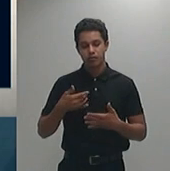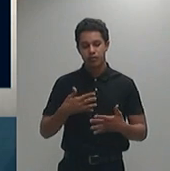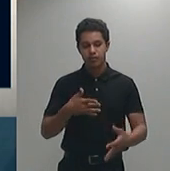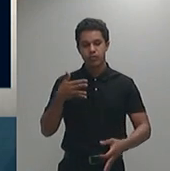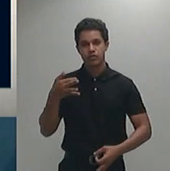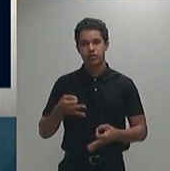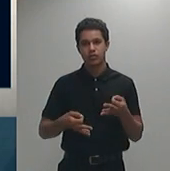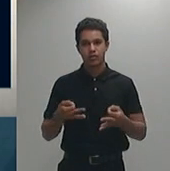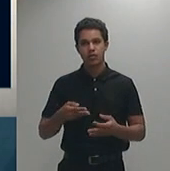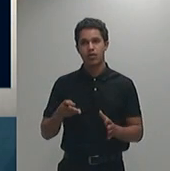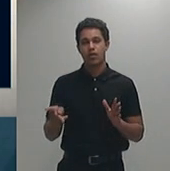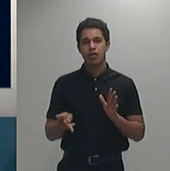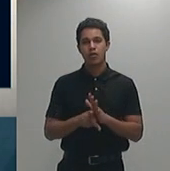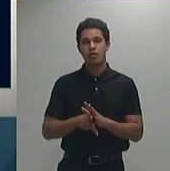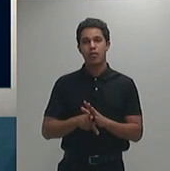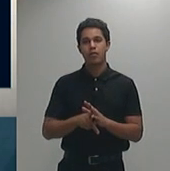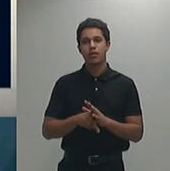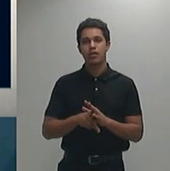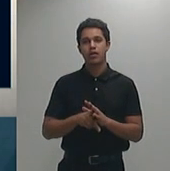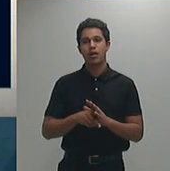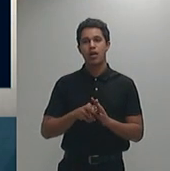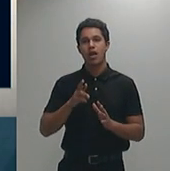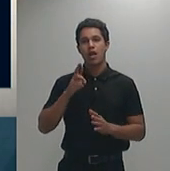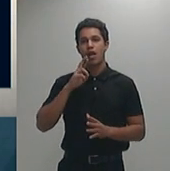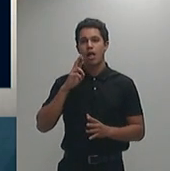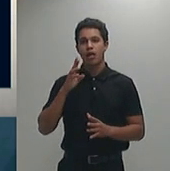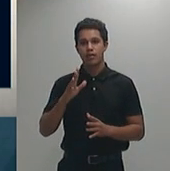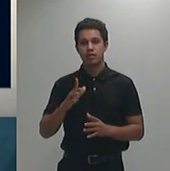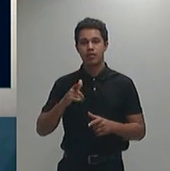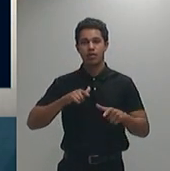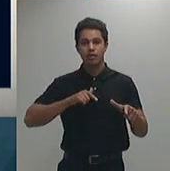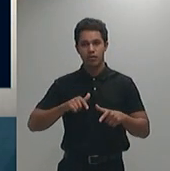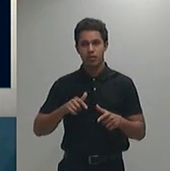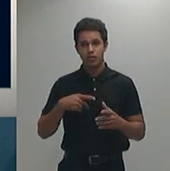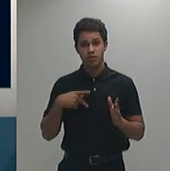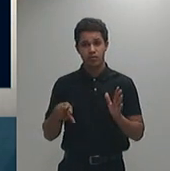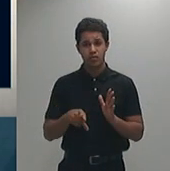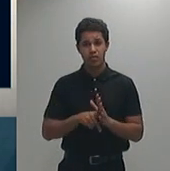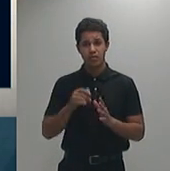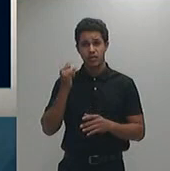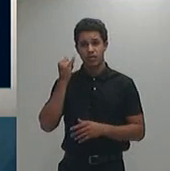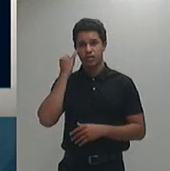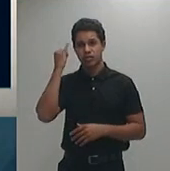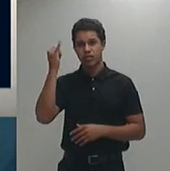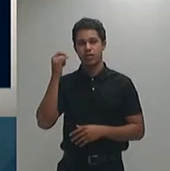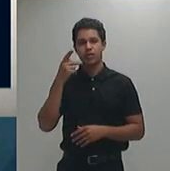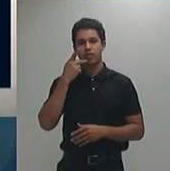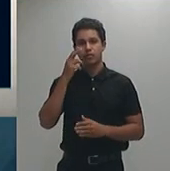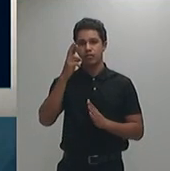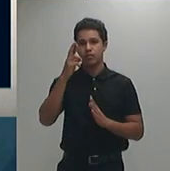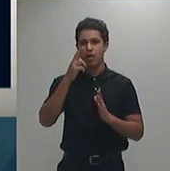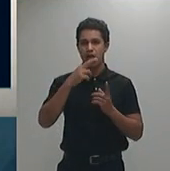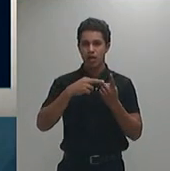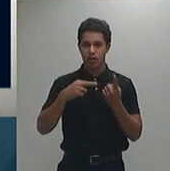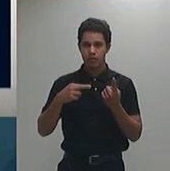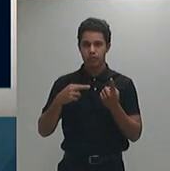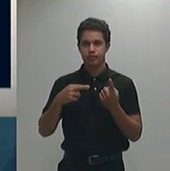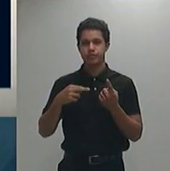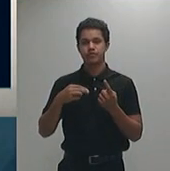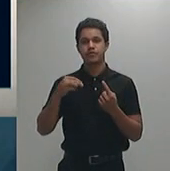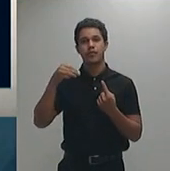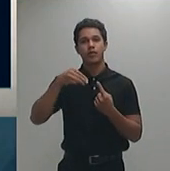trabalhista tudo nos termos do voto do relator em a ministra Nancy